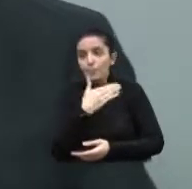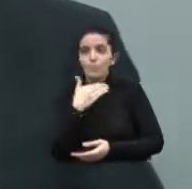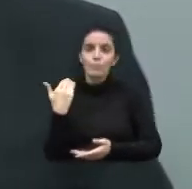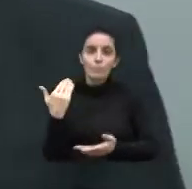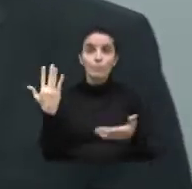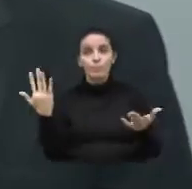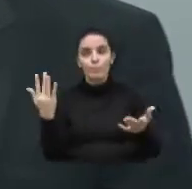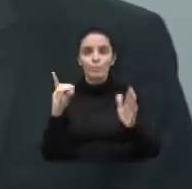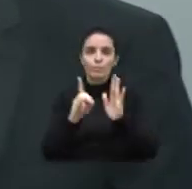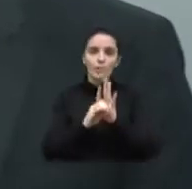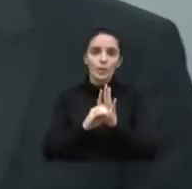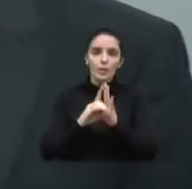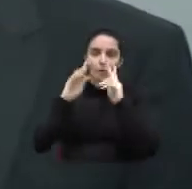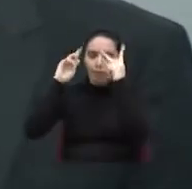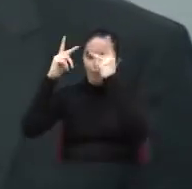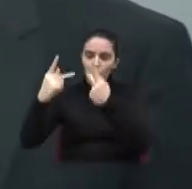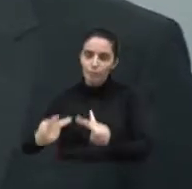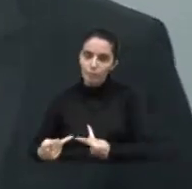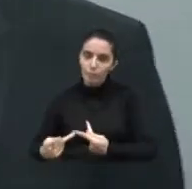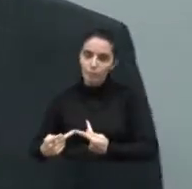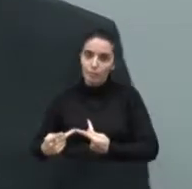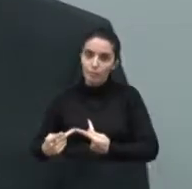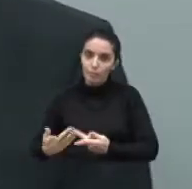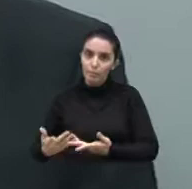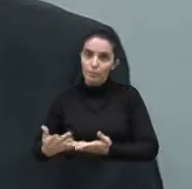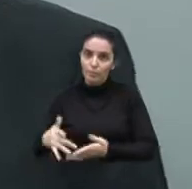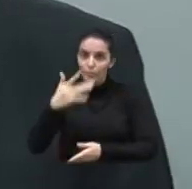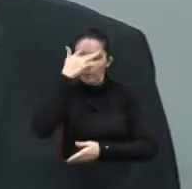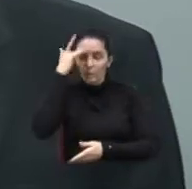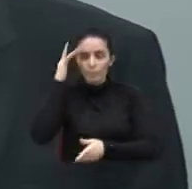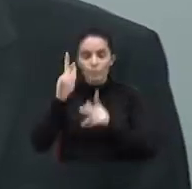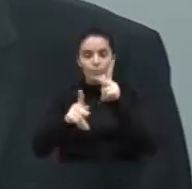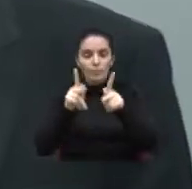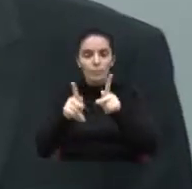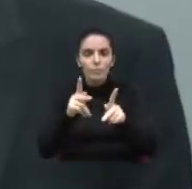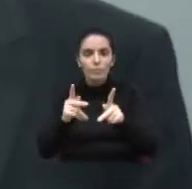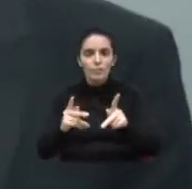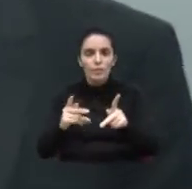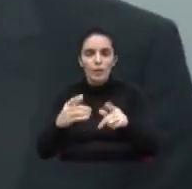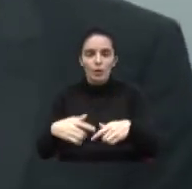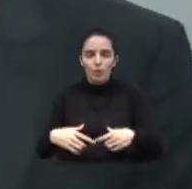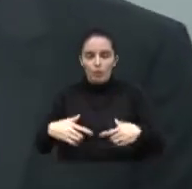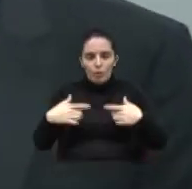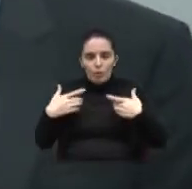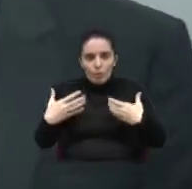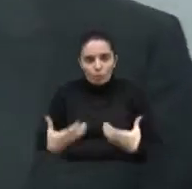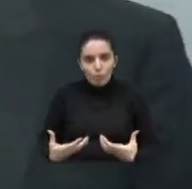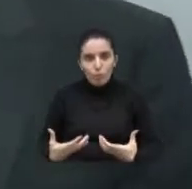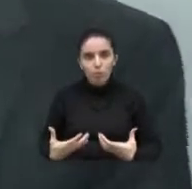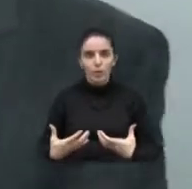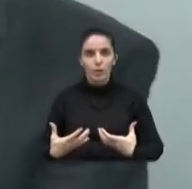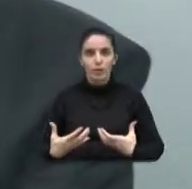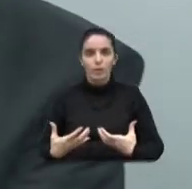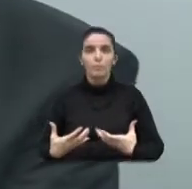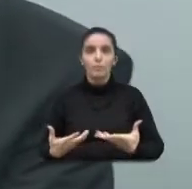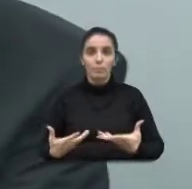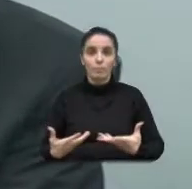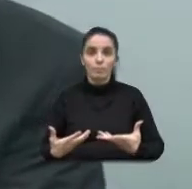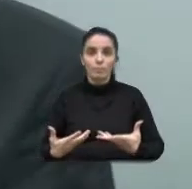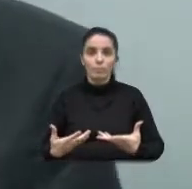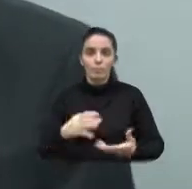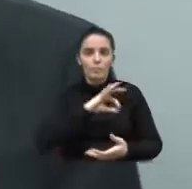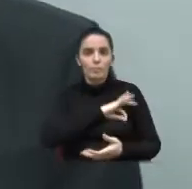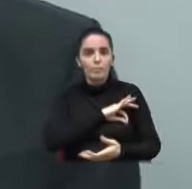direitos humanos é por causa disso. É por isso que é a indignação do povo brasileiro. Porque quando vê, vereadora Carol, o policial